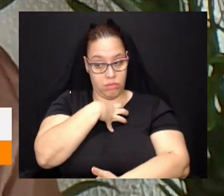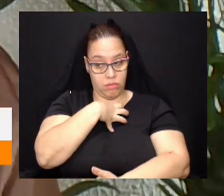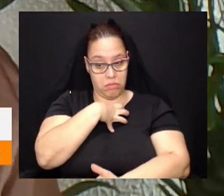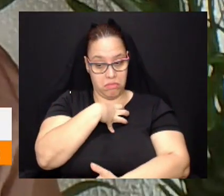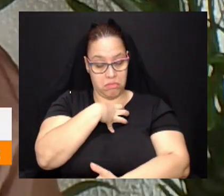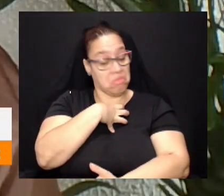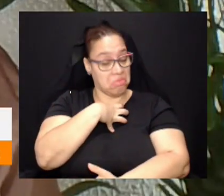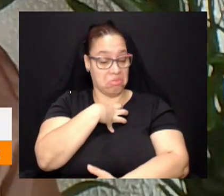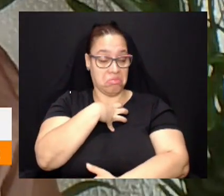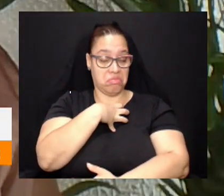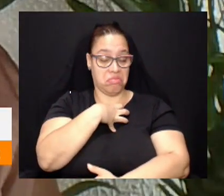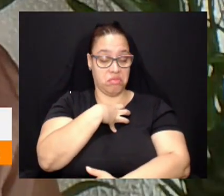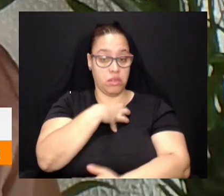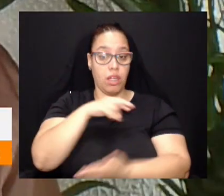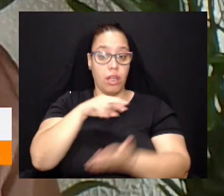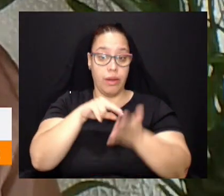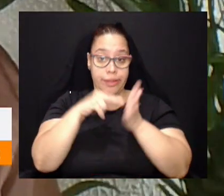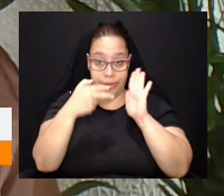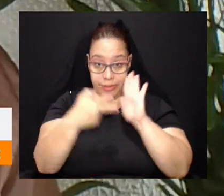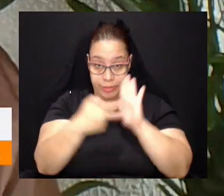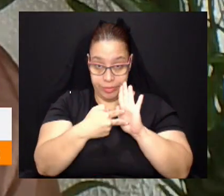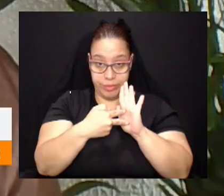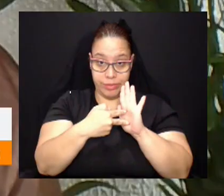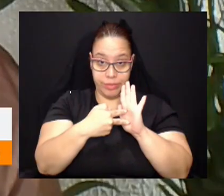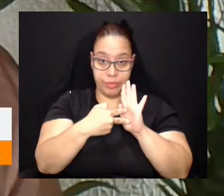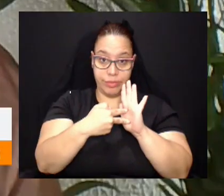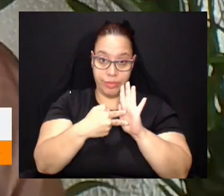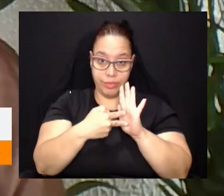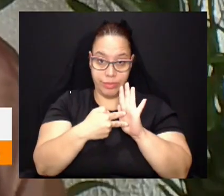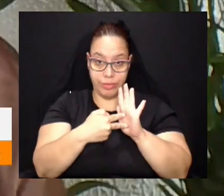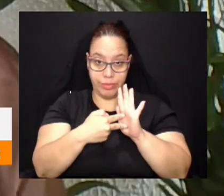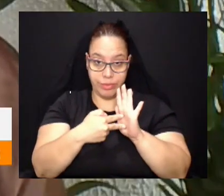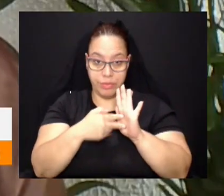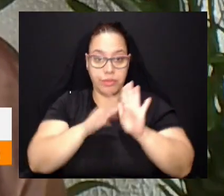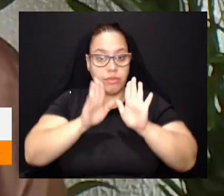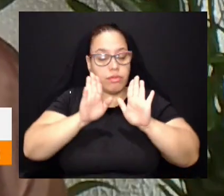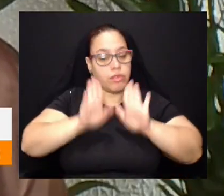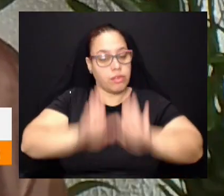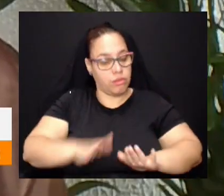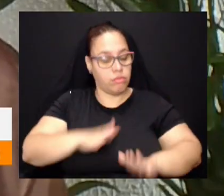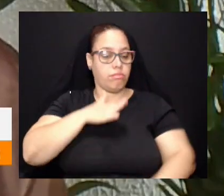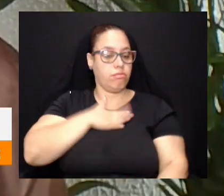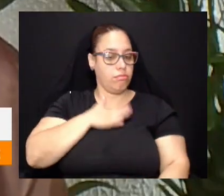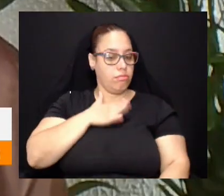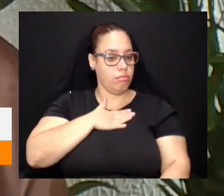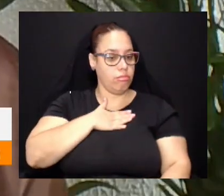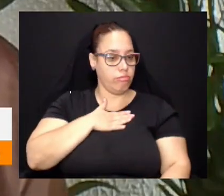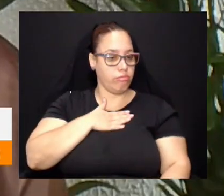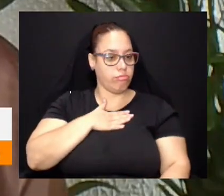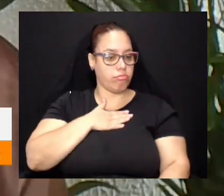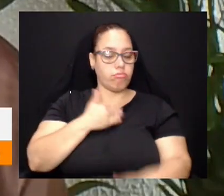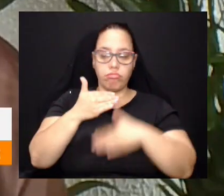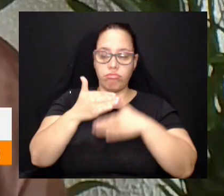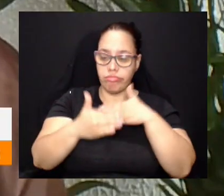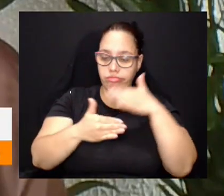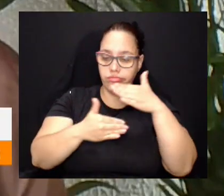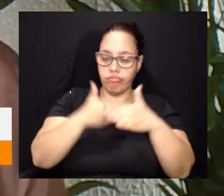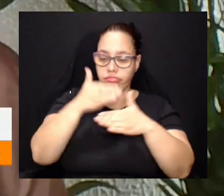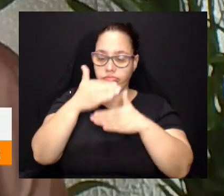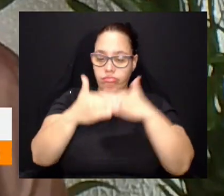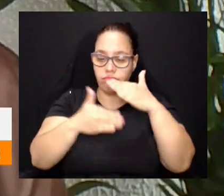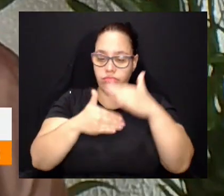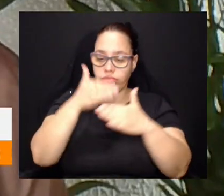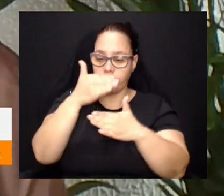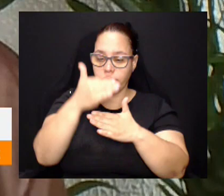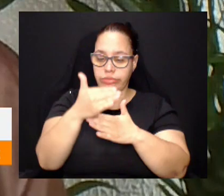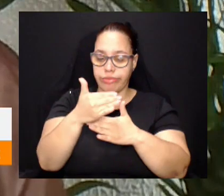façam sentido, eles se acomodem em mim e eles passem. E aí dá lugar